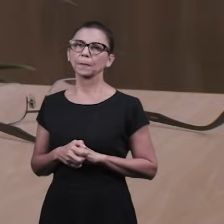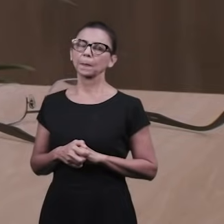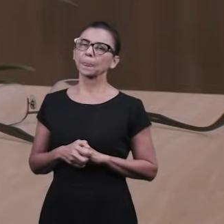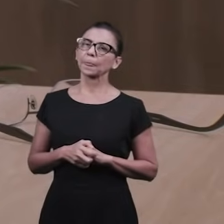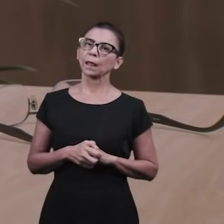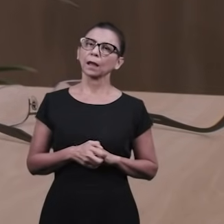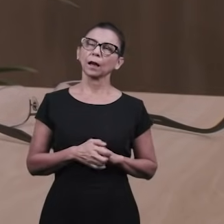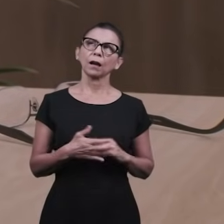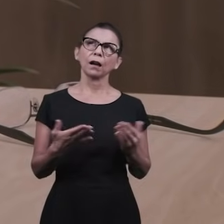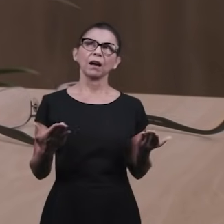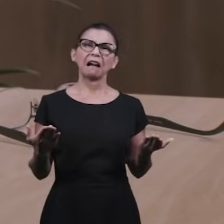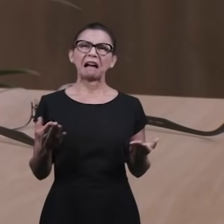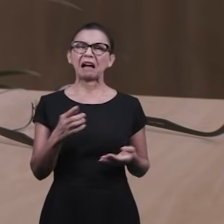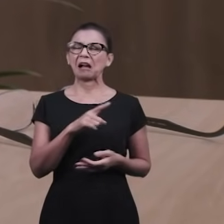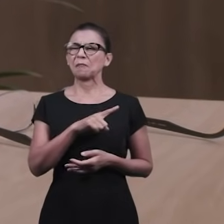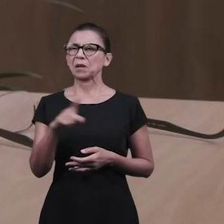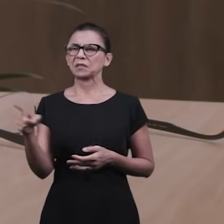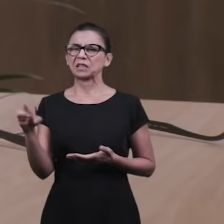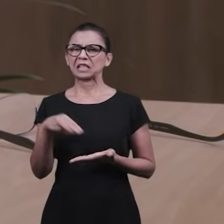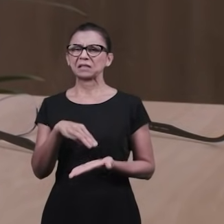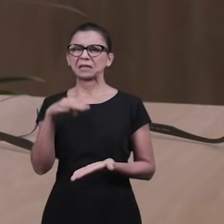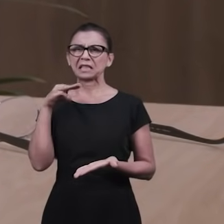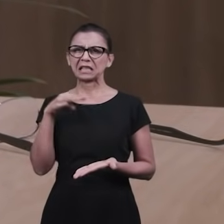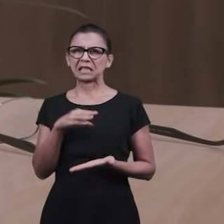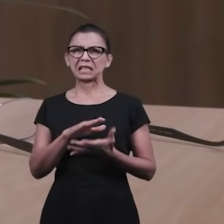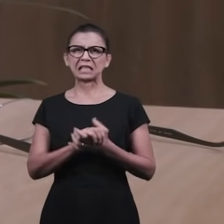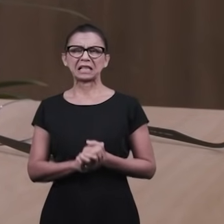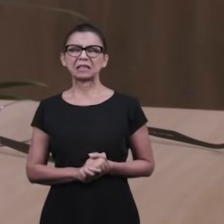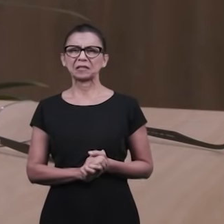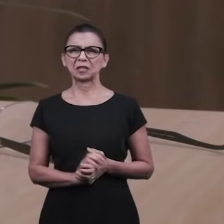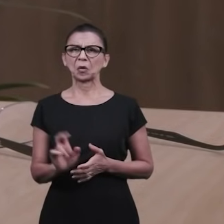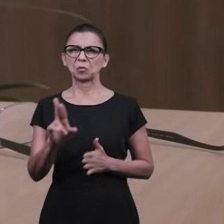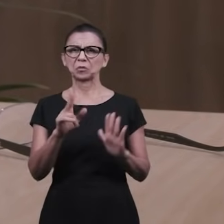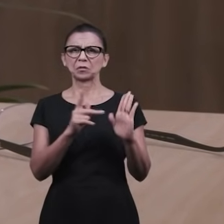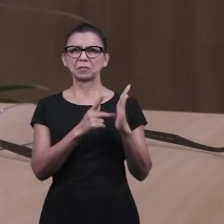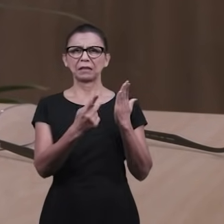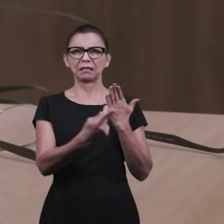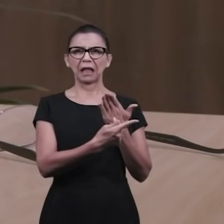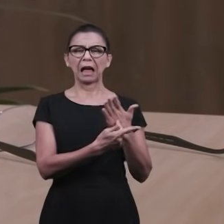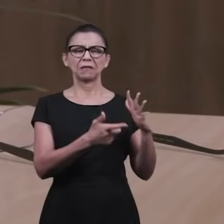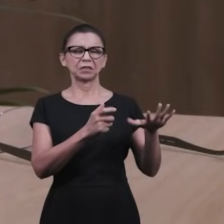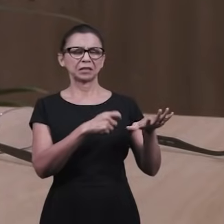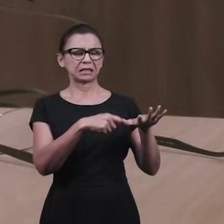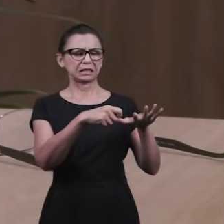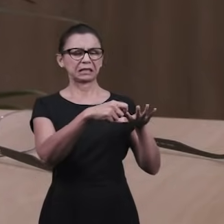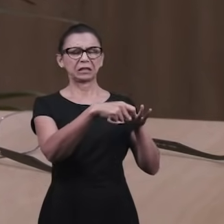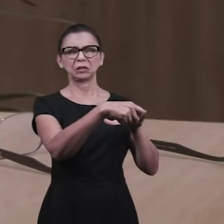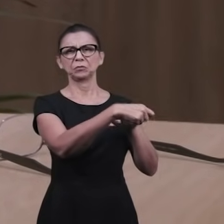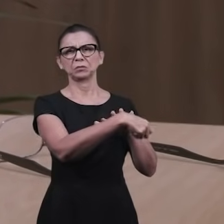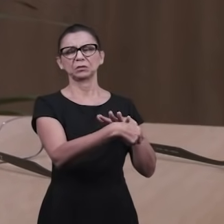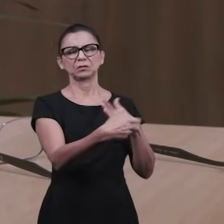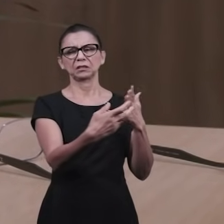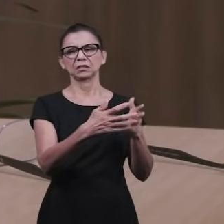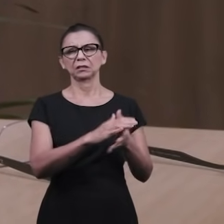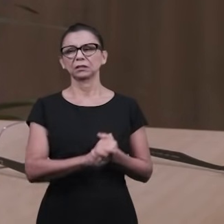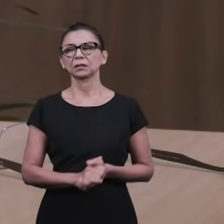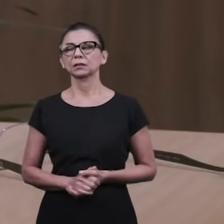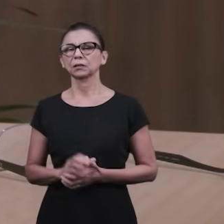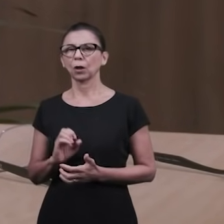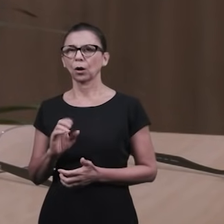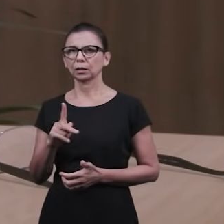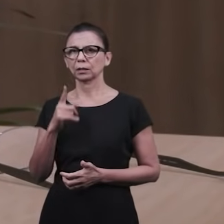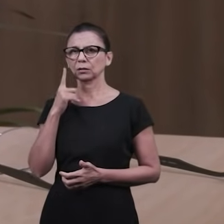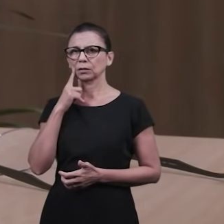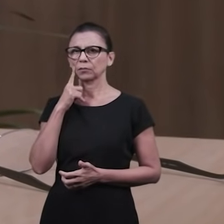a pessoa diz assim: mas vocês falam de alegorias, falam de metáforas e tal. Aí você diz assim, vamos pegar